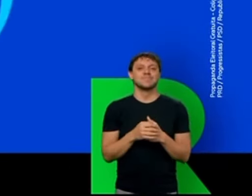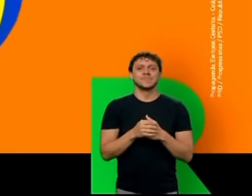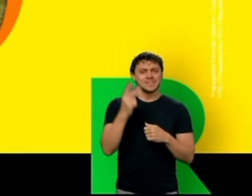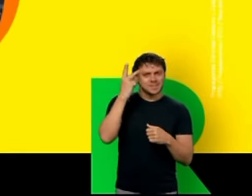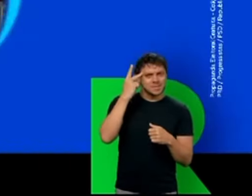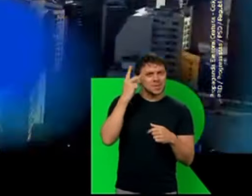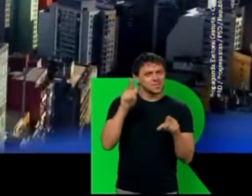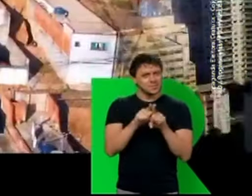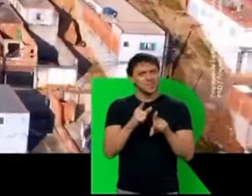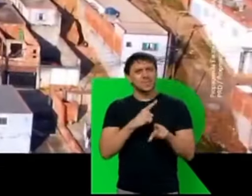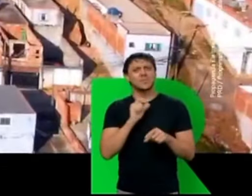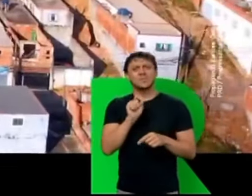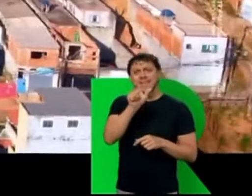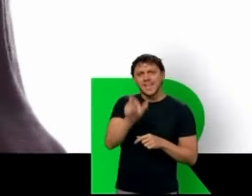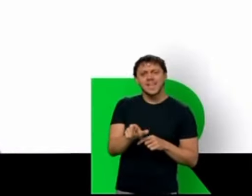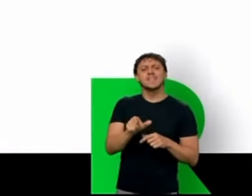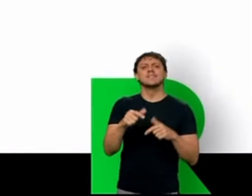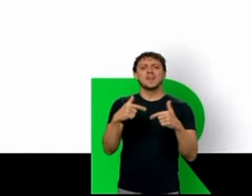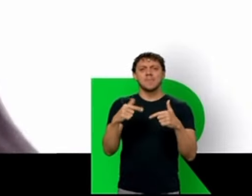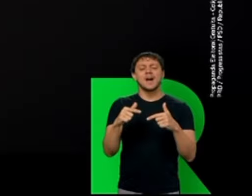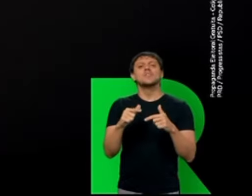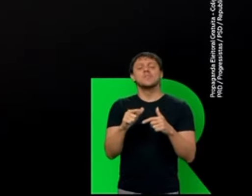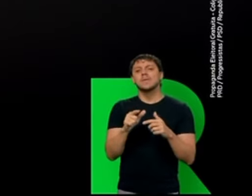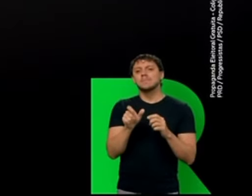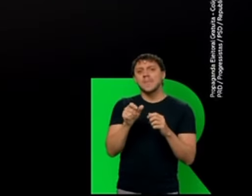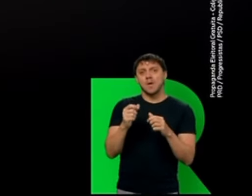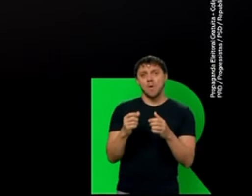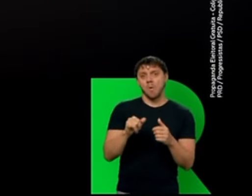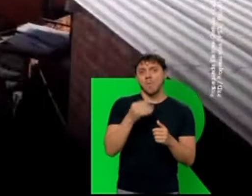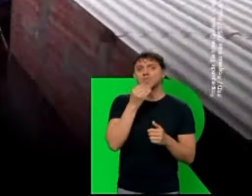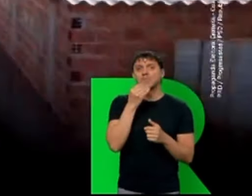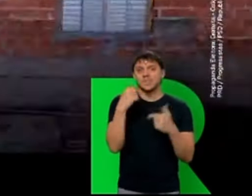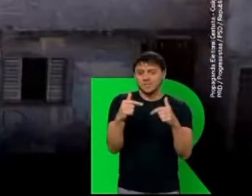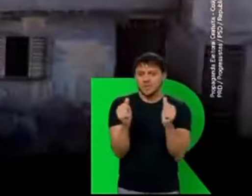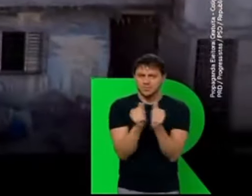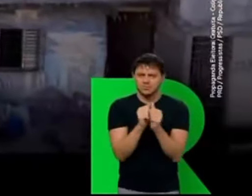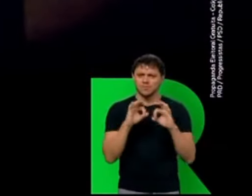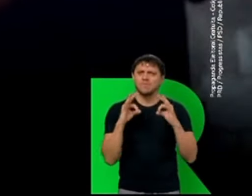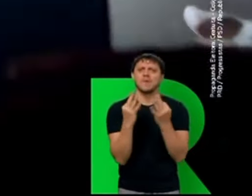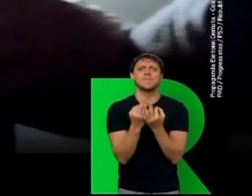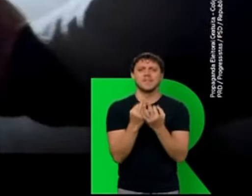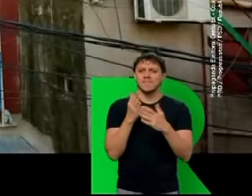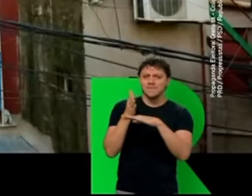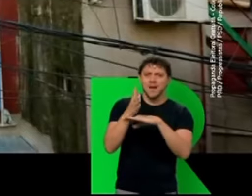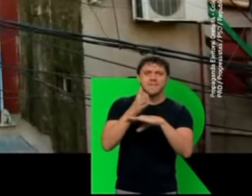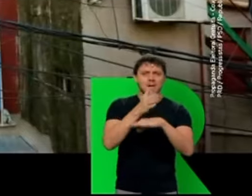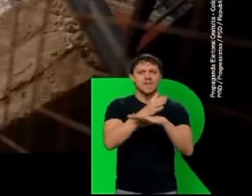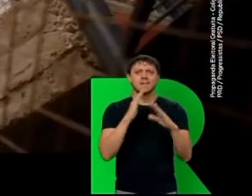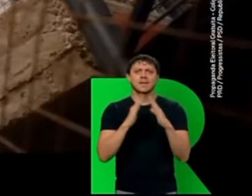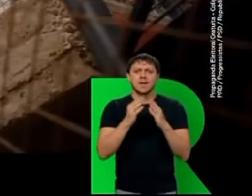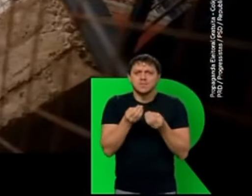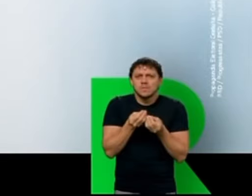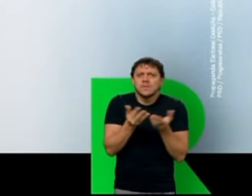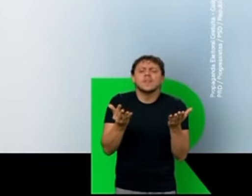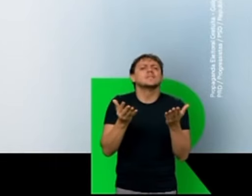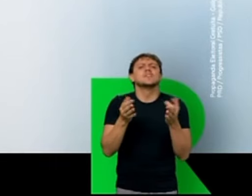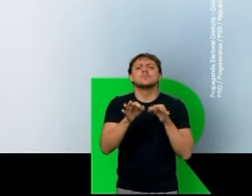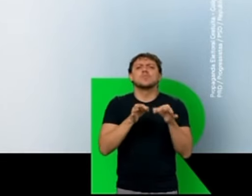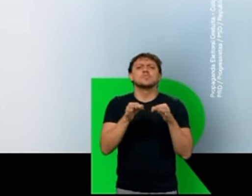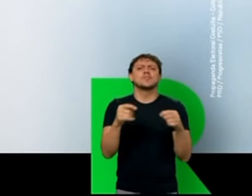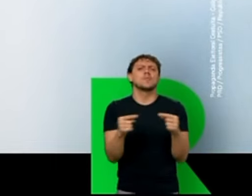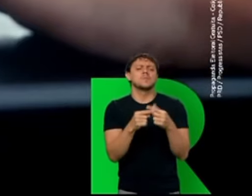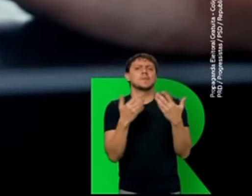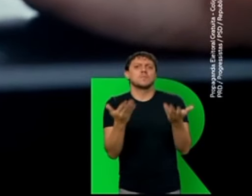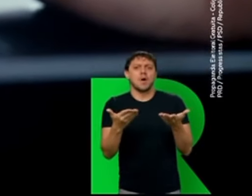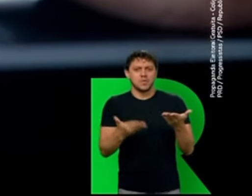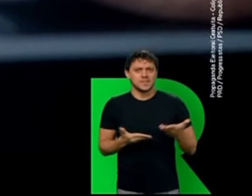financeira. São Paulo vai ter também os agentes de oportunidades que vão trabalhar junto às famílias, de casa em casa,